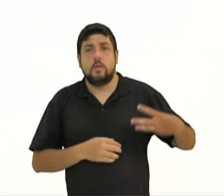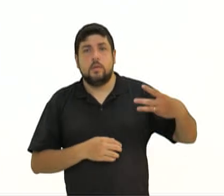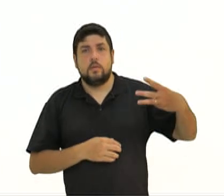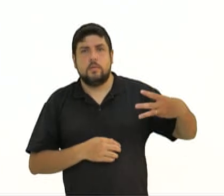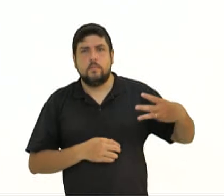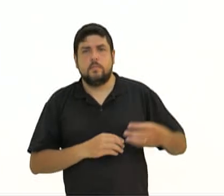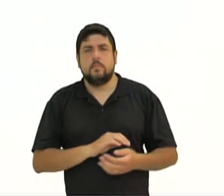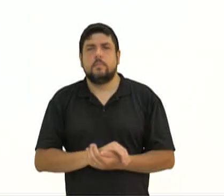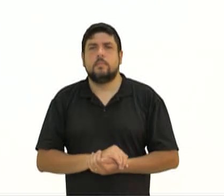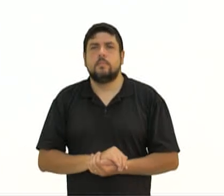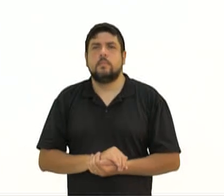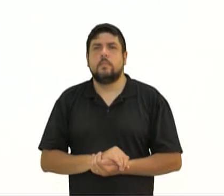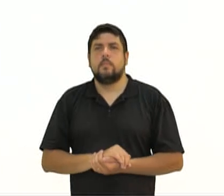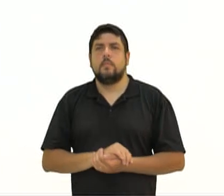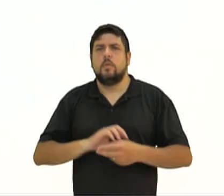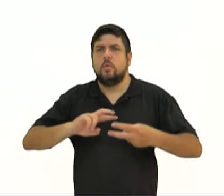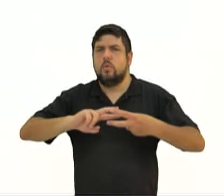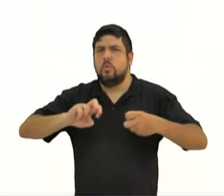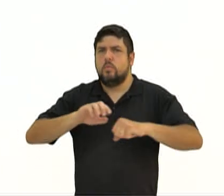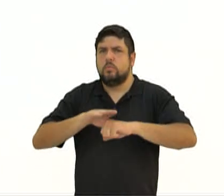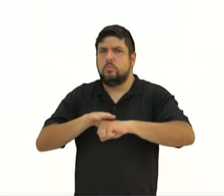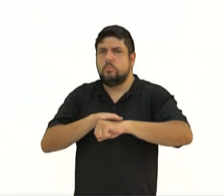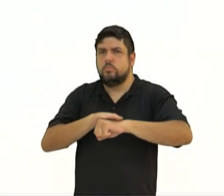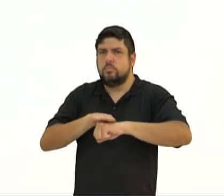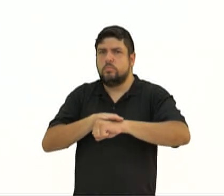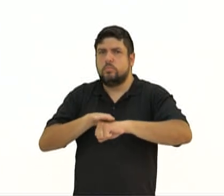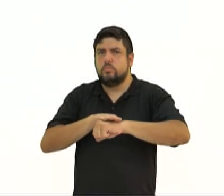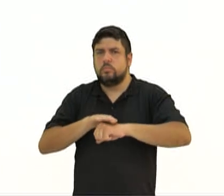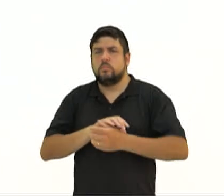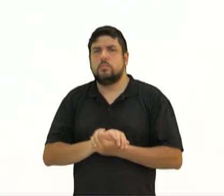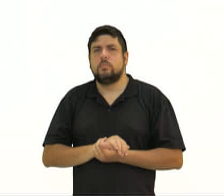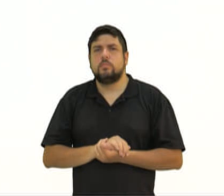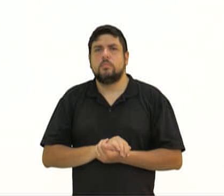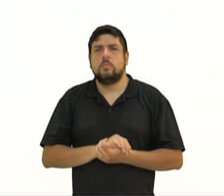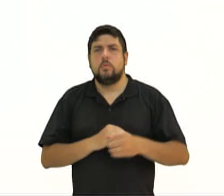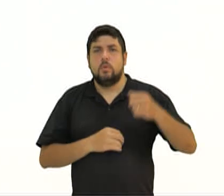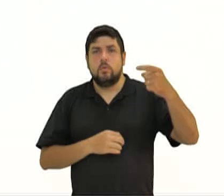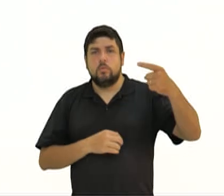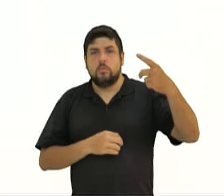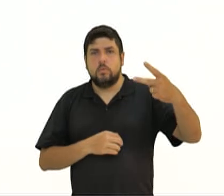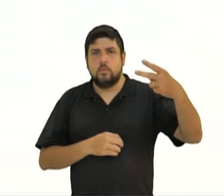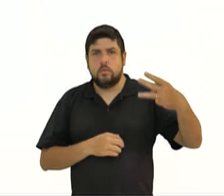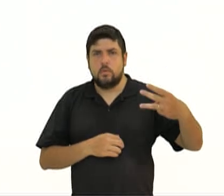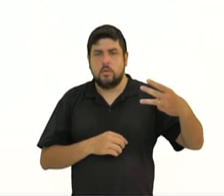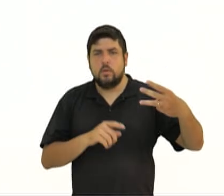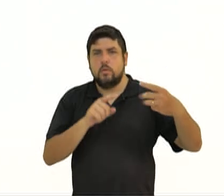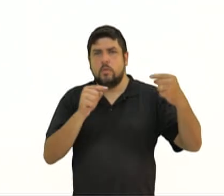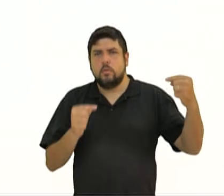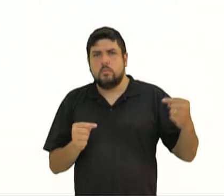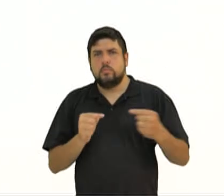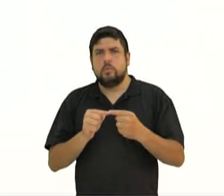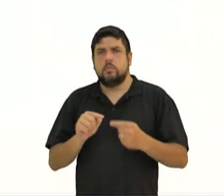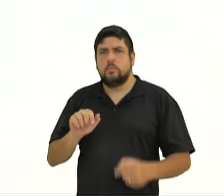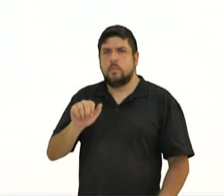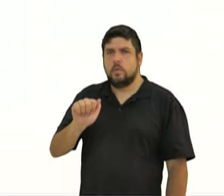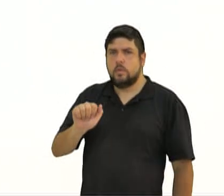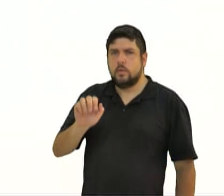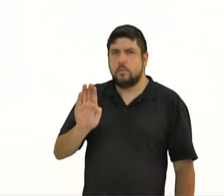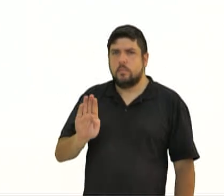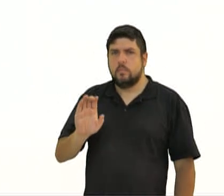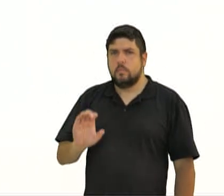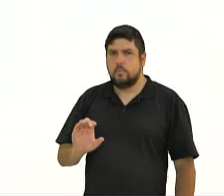número romano, músculo não estriado. Então, 1, 2 e 3 você vai relacionar com o A, B,